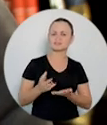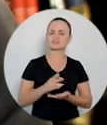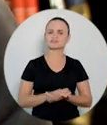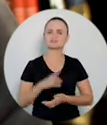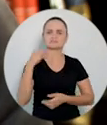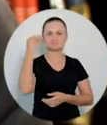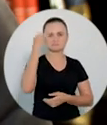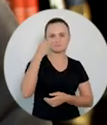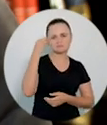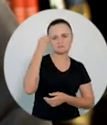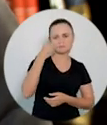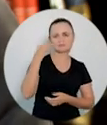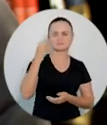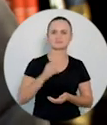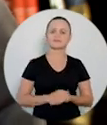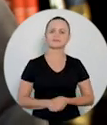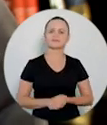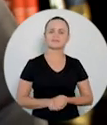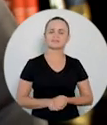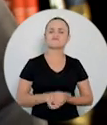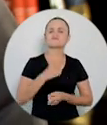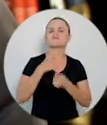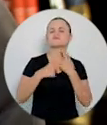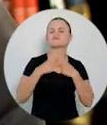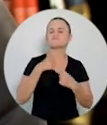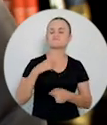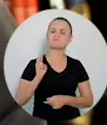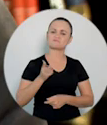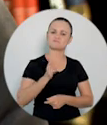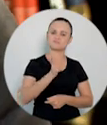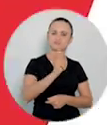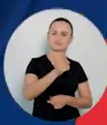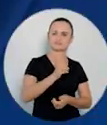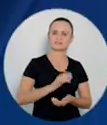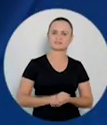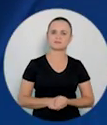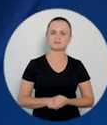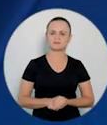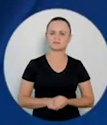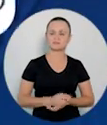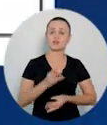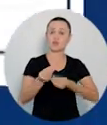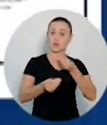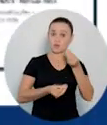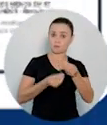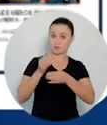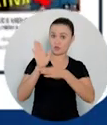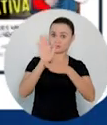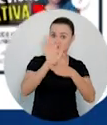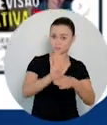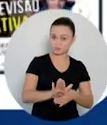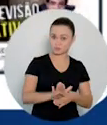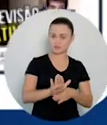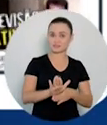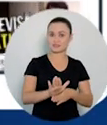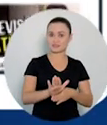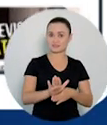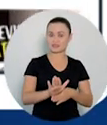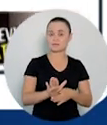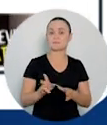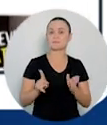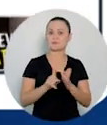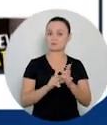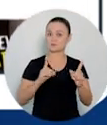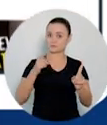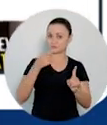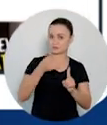melhor a realidade. Eu acho que essa experiência eu sempre queria para minha vida. E como ajudar ao próximo é missão para o Dr. Matheus,